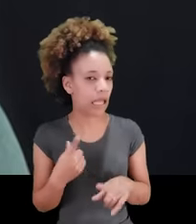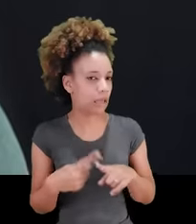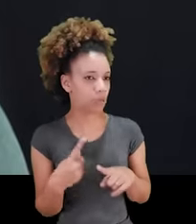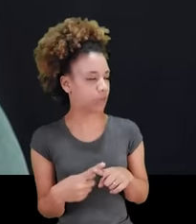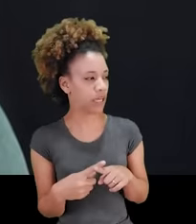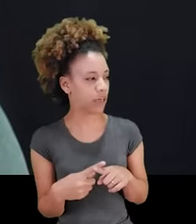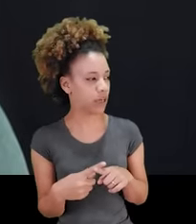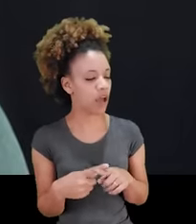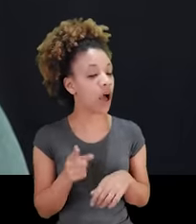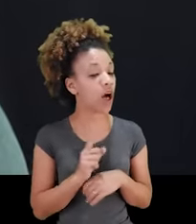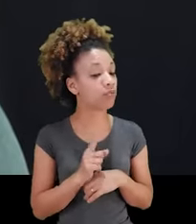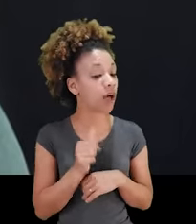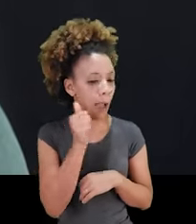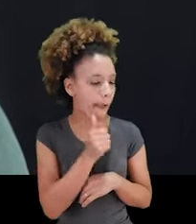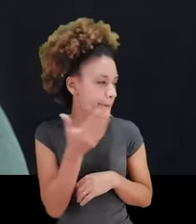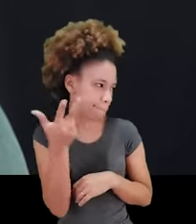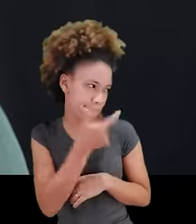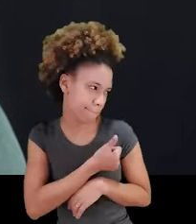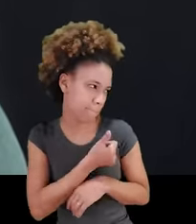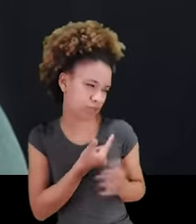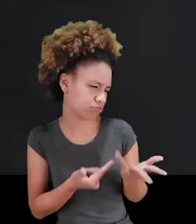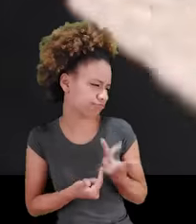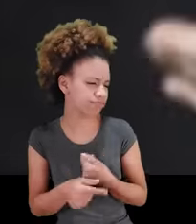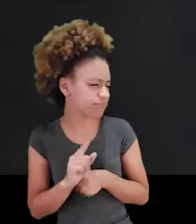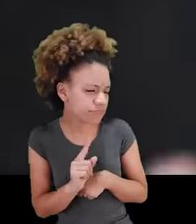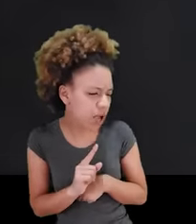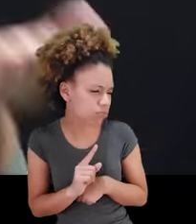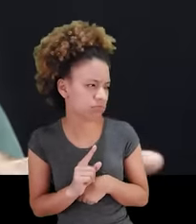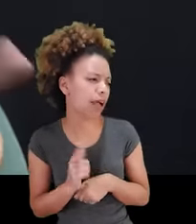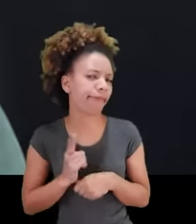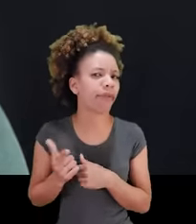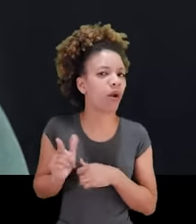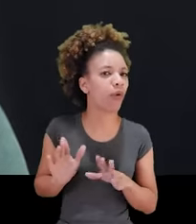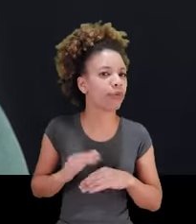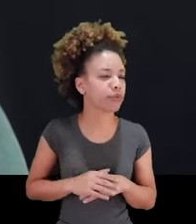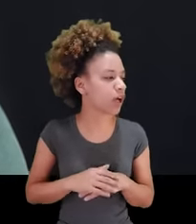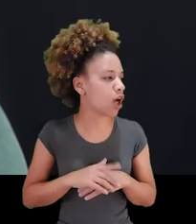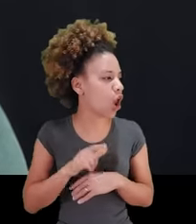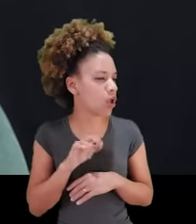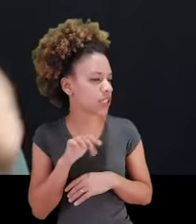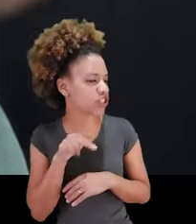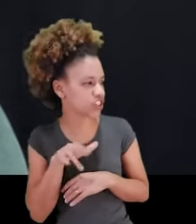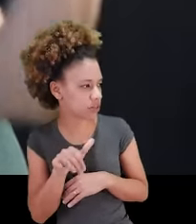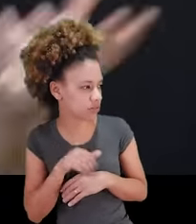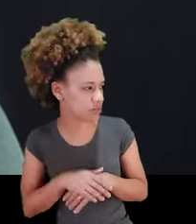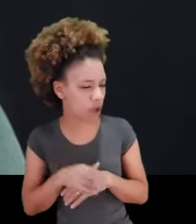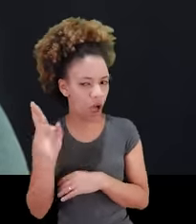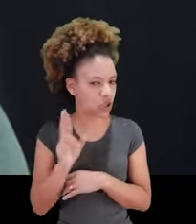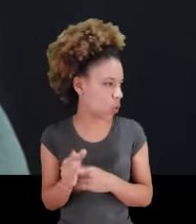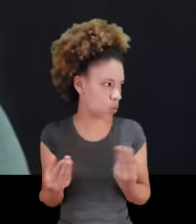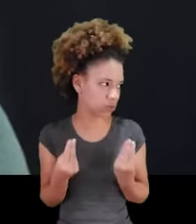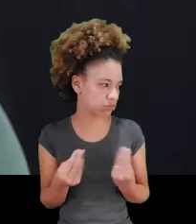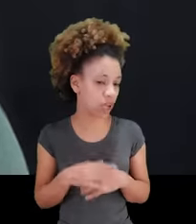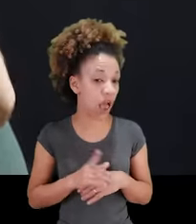porque... Ela não deve ser a mulher mais bonita do mundo artístico. Ela não é. Imagina em Los Angeles o que deve ter, as russas. Ela